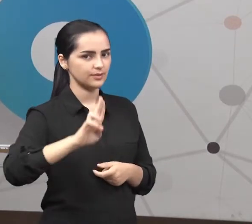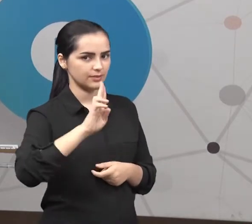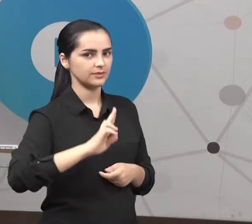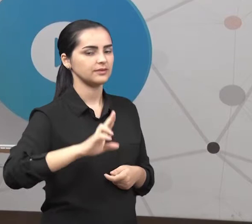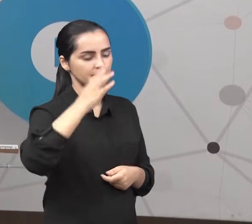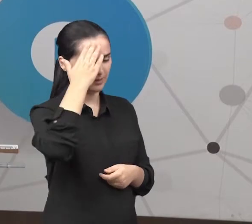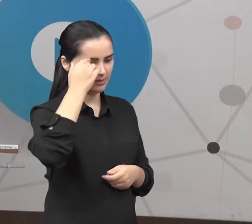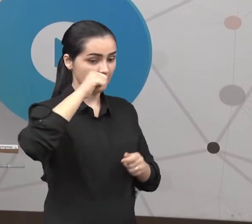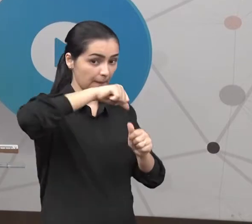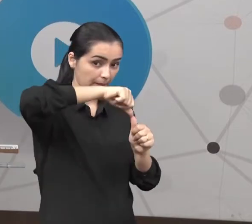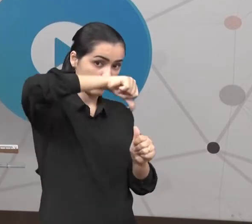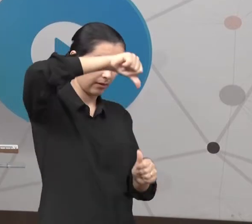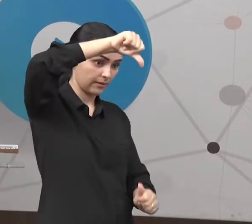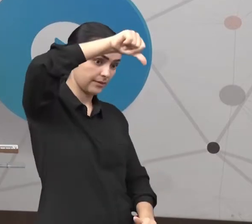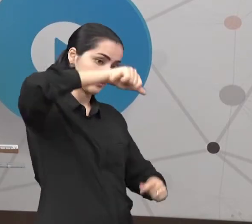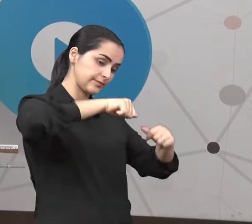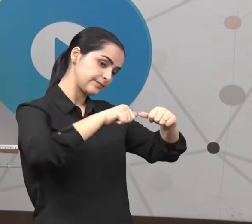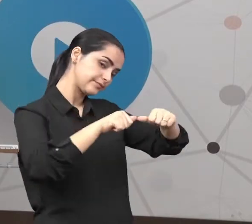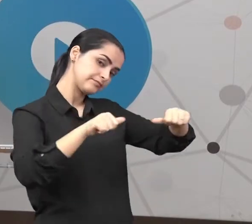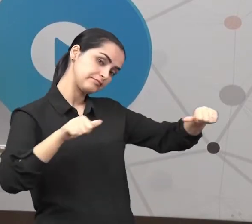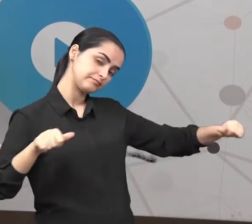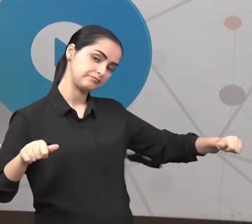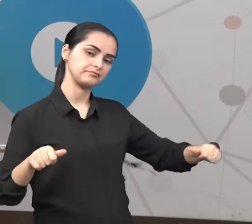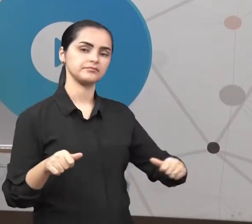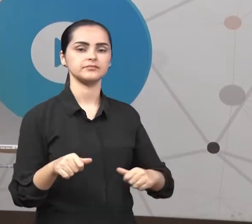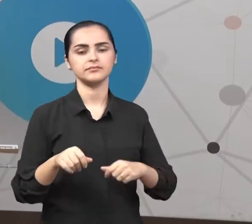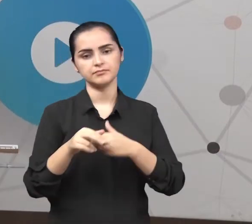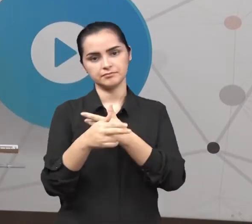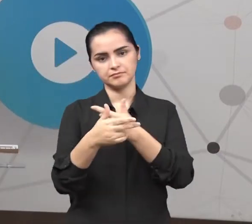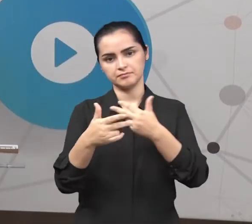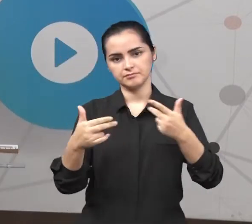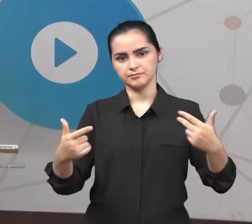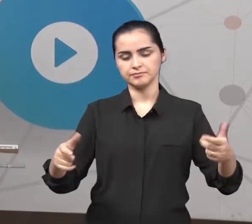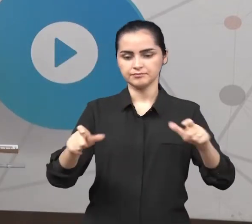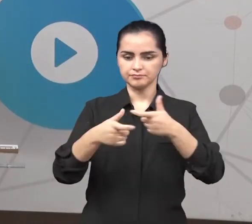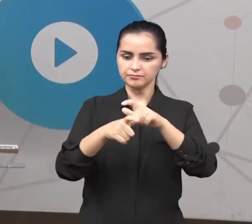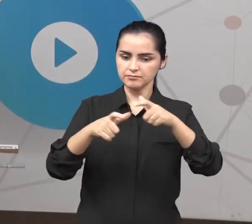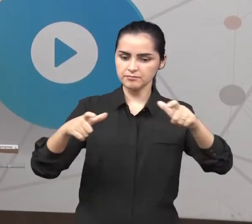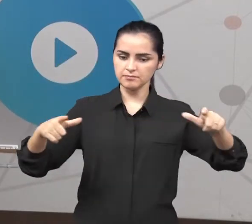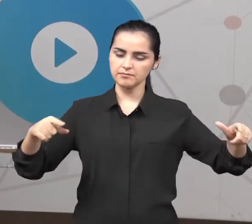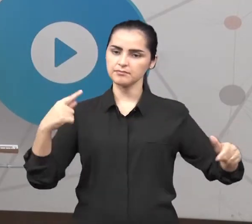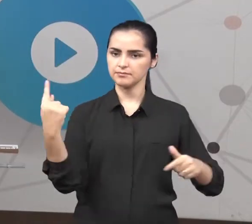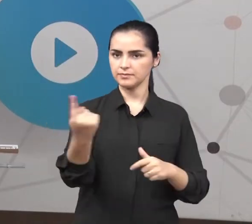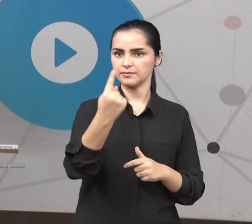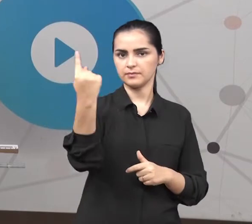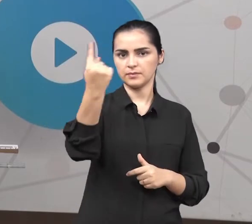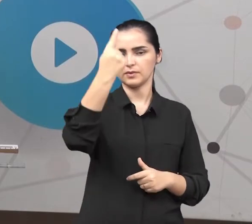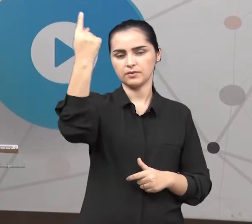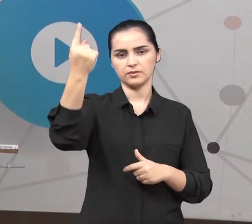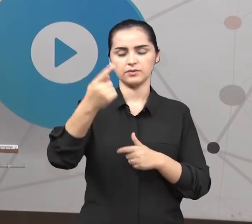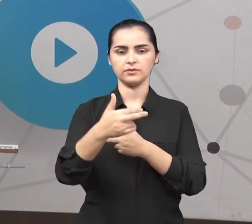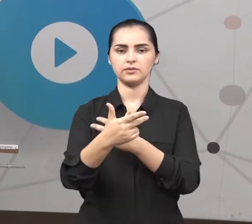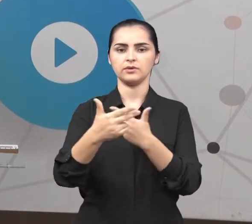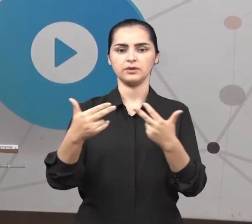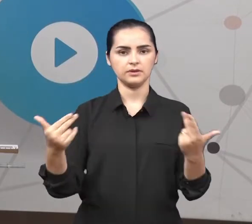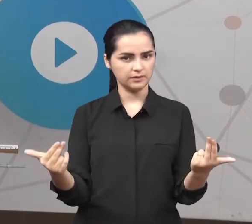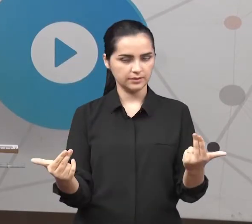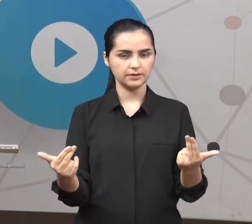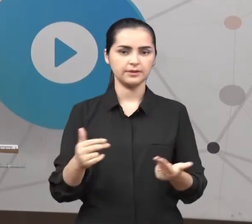para medir a largura, comprimento e a altura de alguns